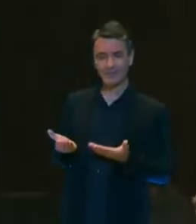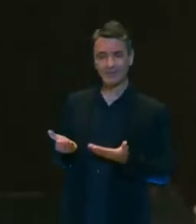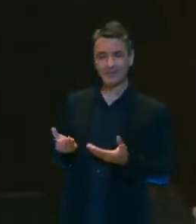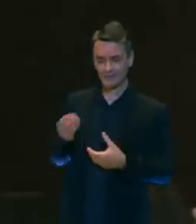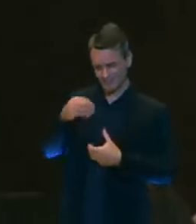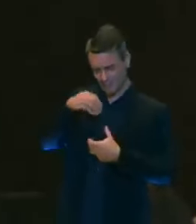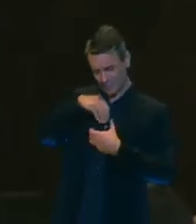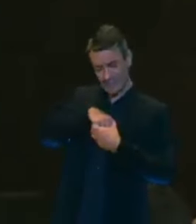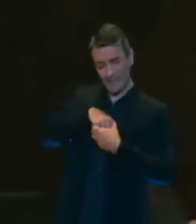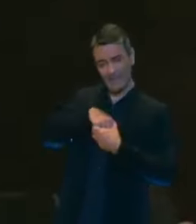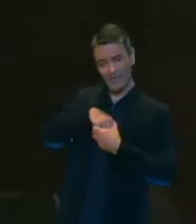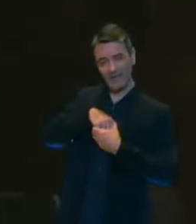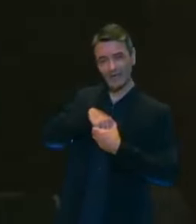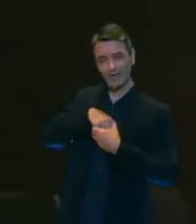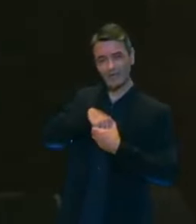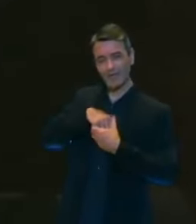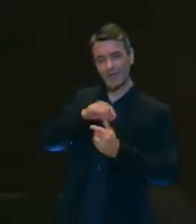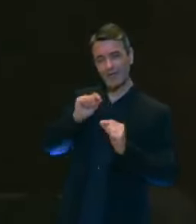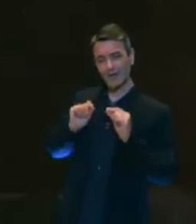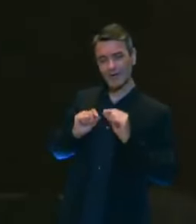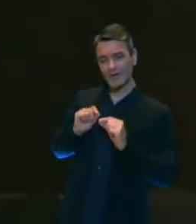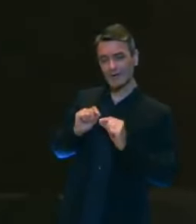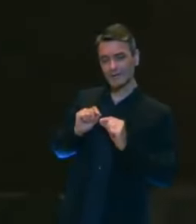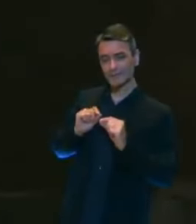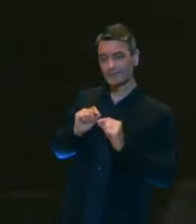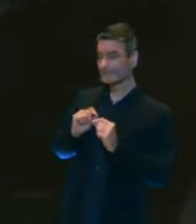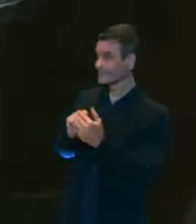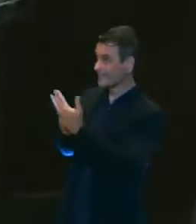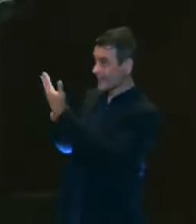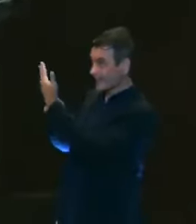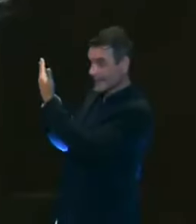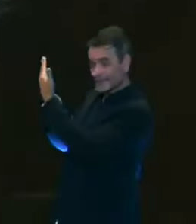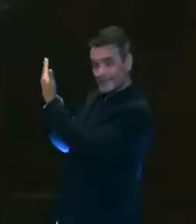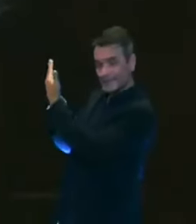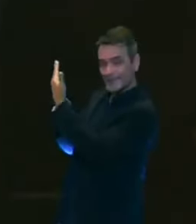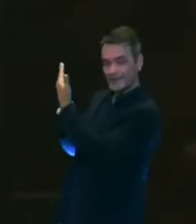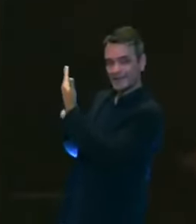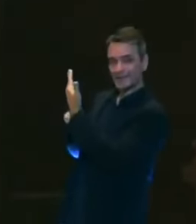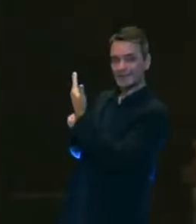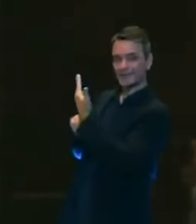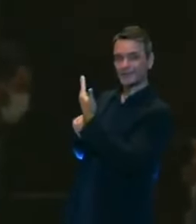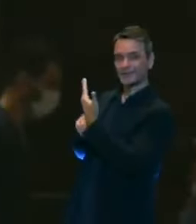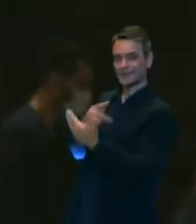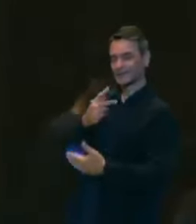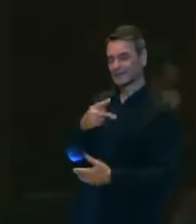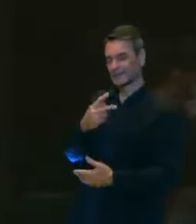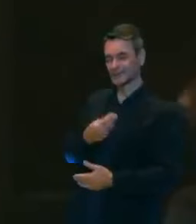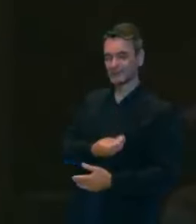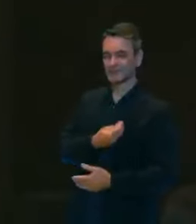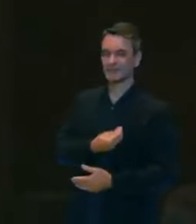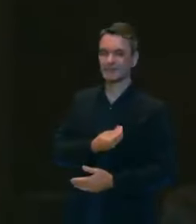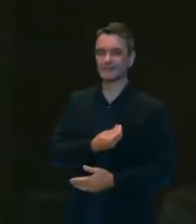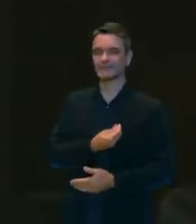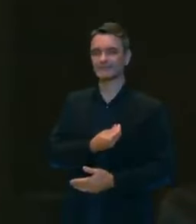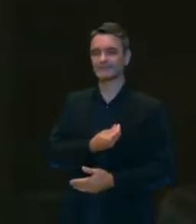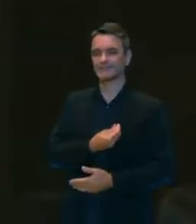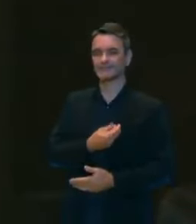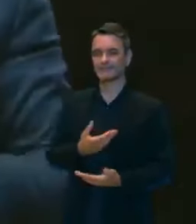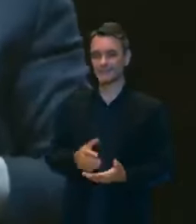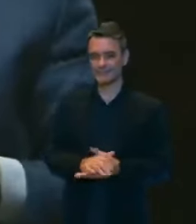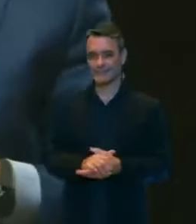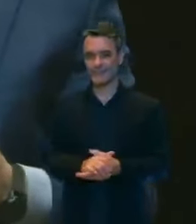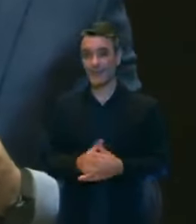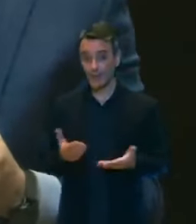cansada? A revelação de Deus. E hoje eu queria